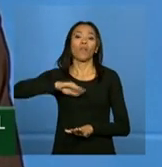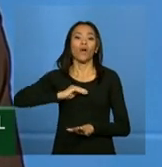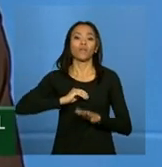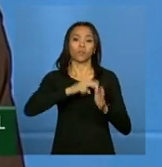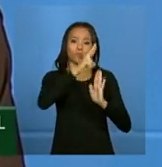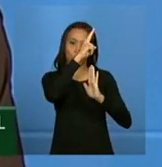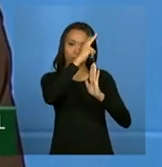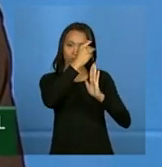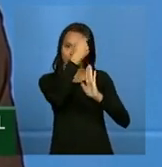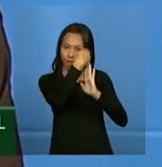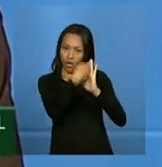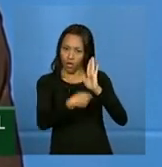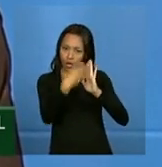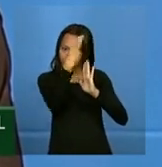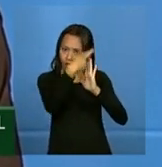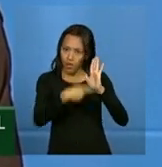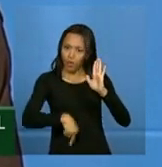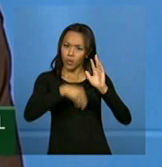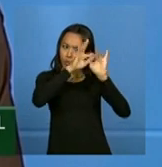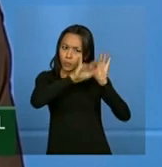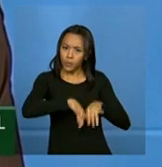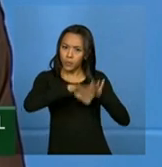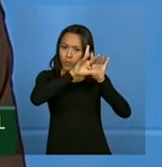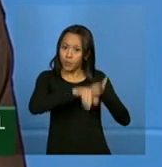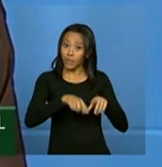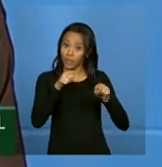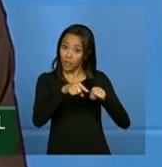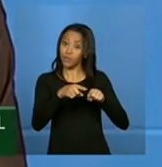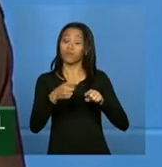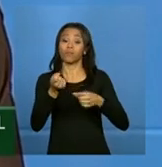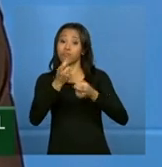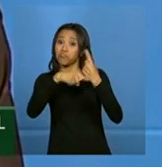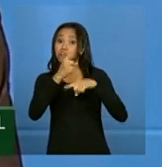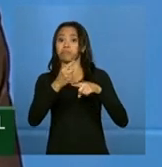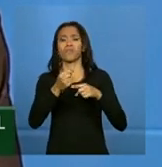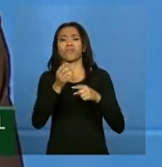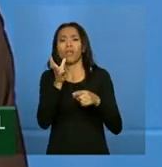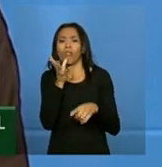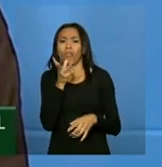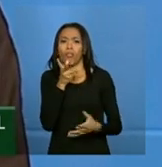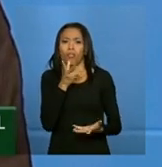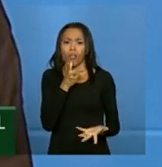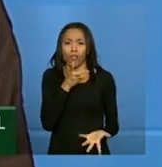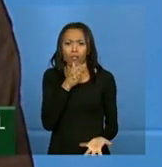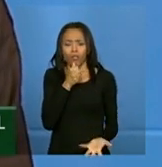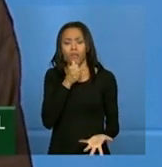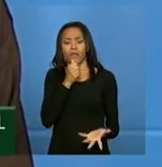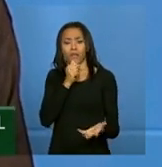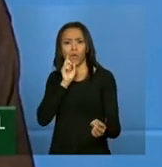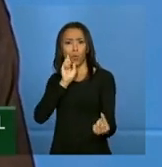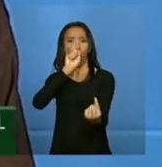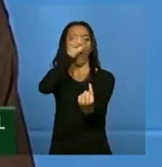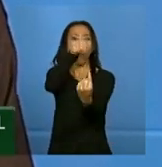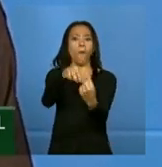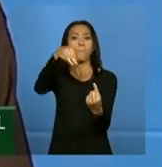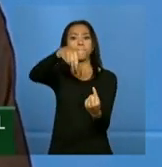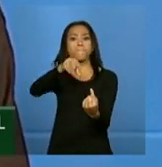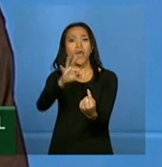de progresso contra o trabalho infantil e vemos que esse progresso realmente tem sido muito lento e que a meta para 2016 não vai